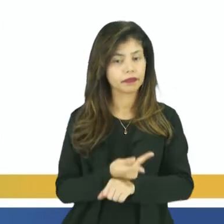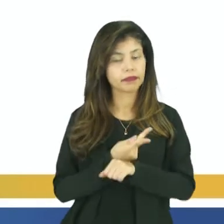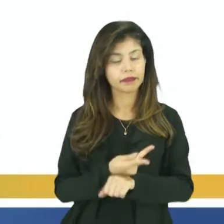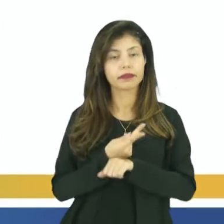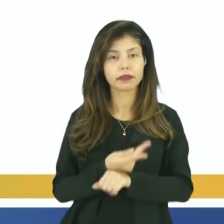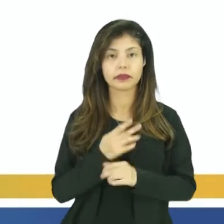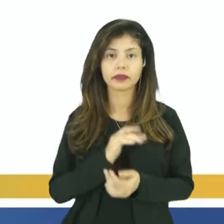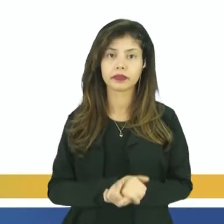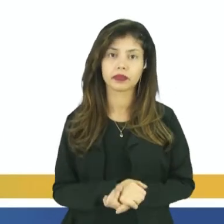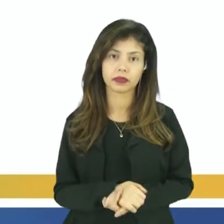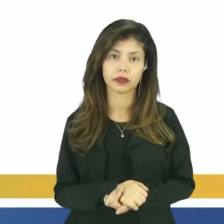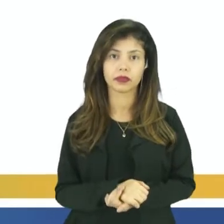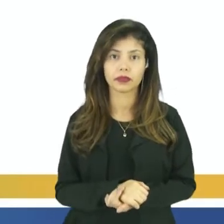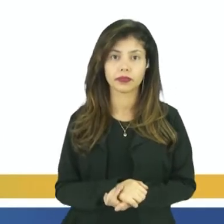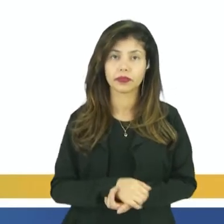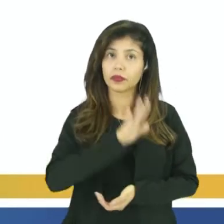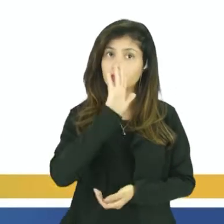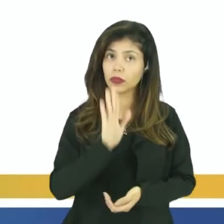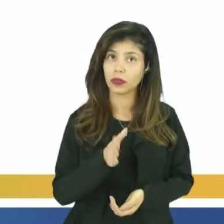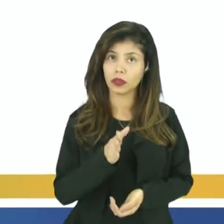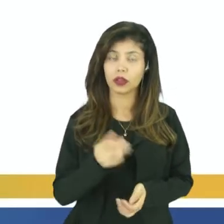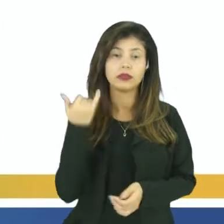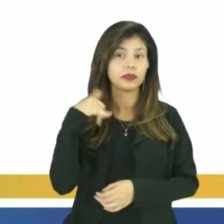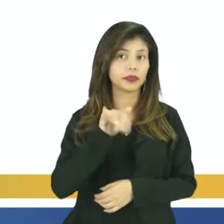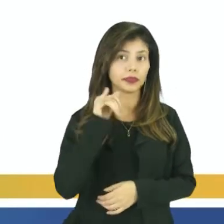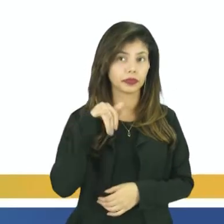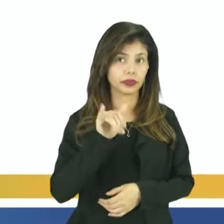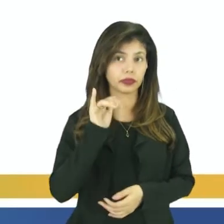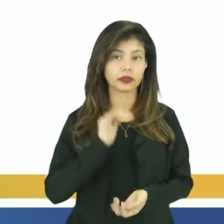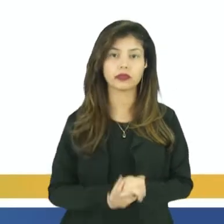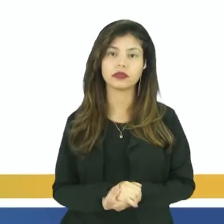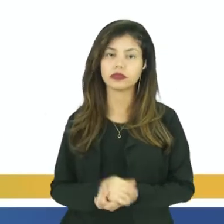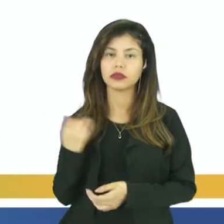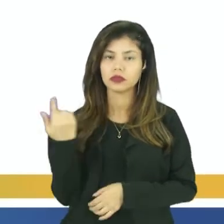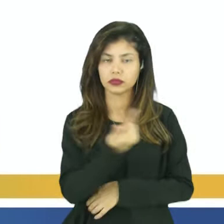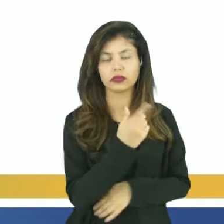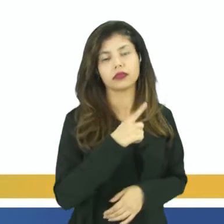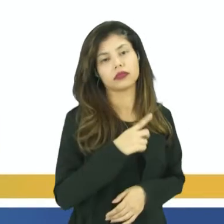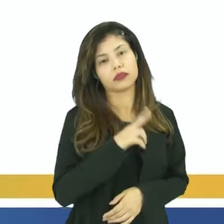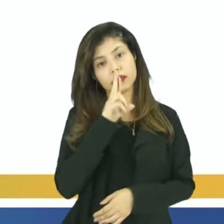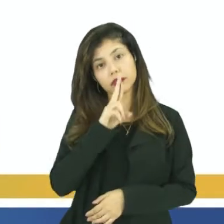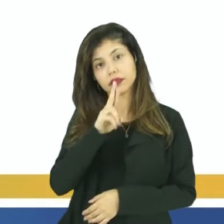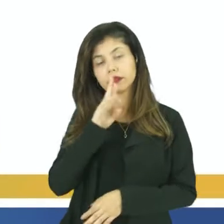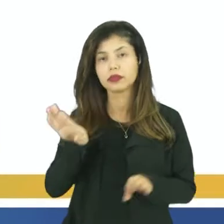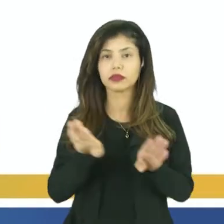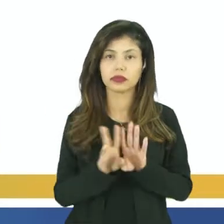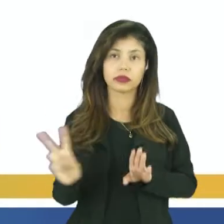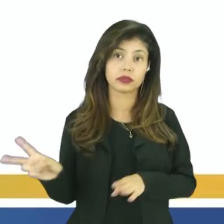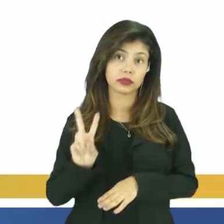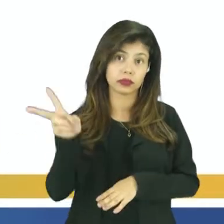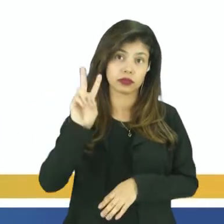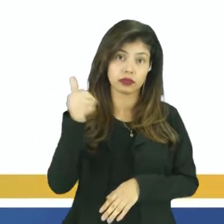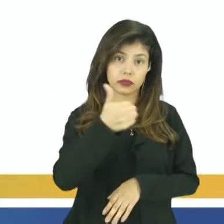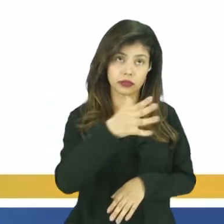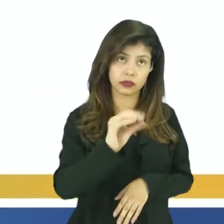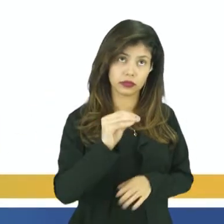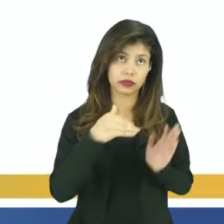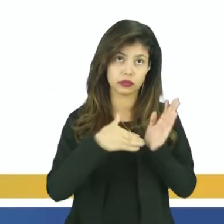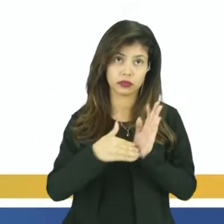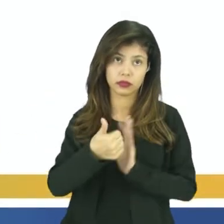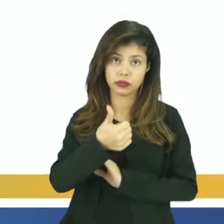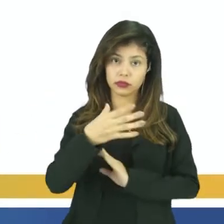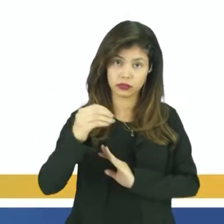pesquisa. Já no eixo do y, nós temos valores que irão de 10